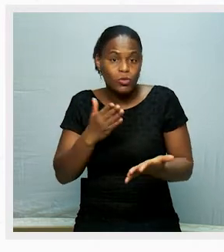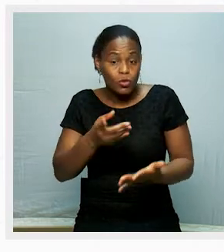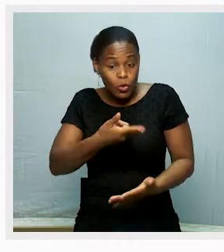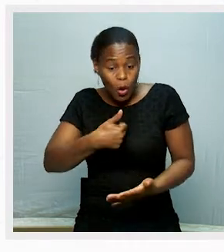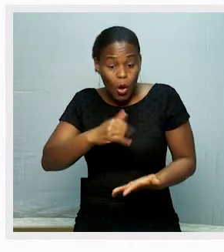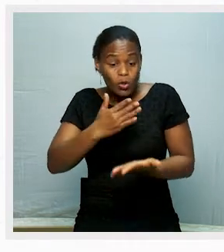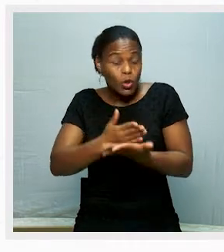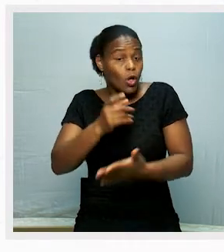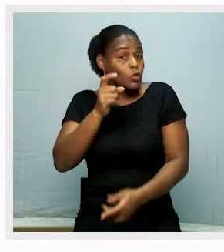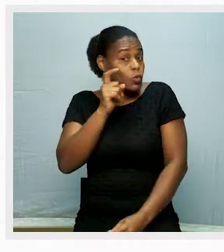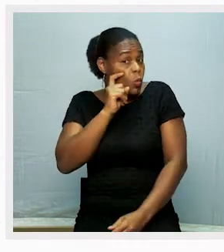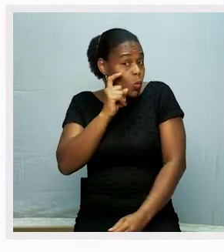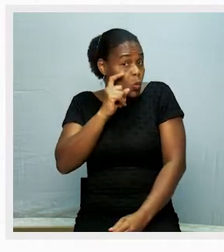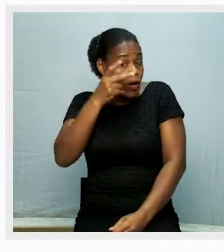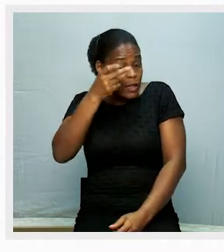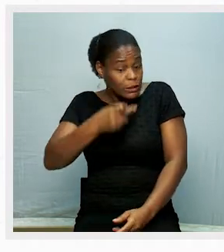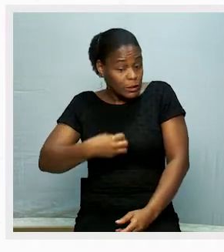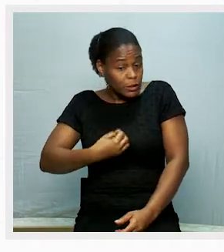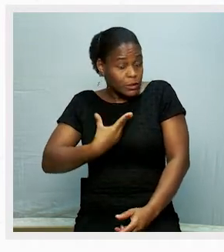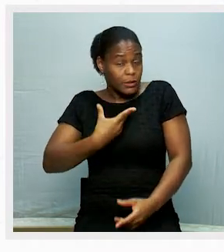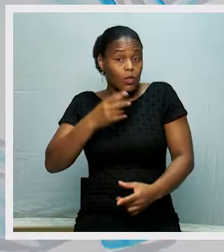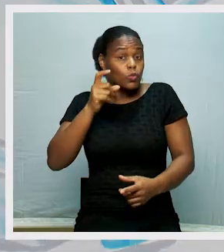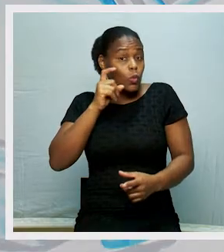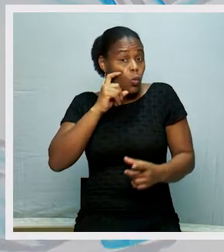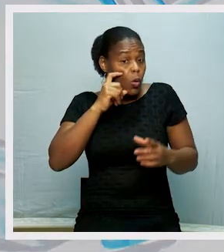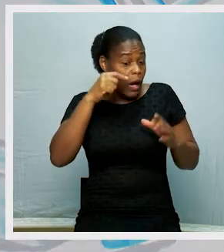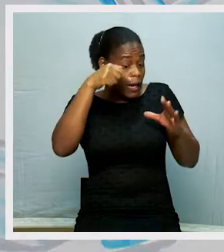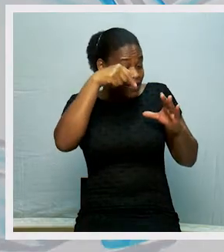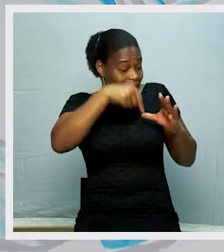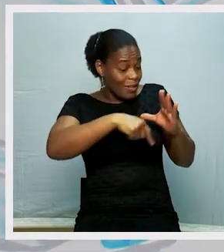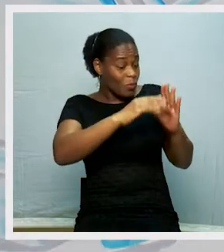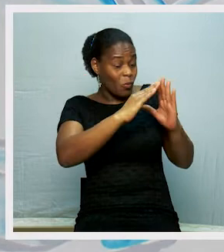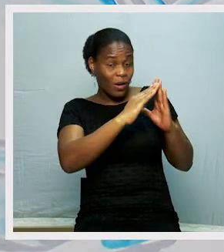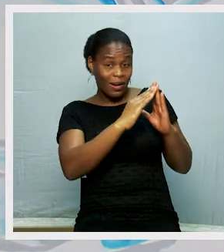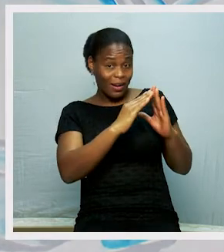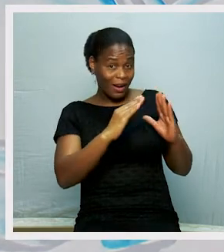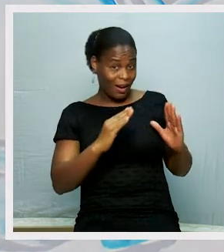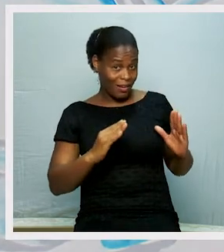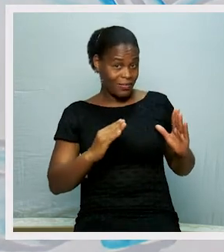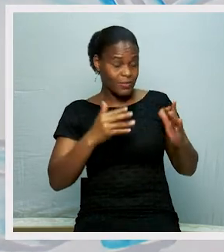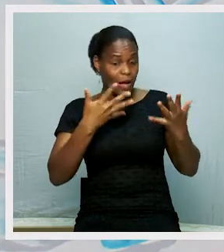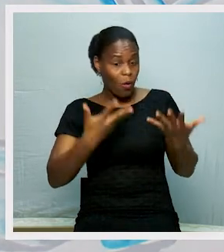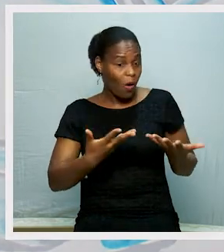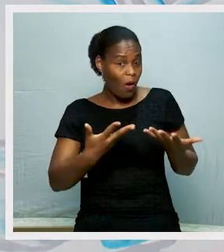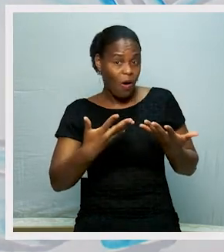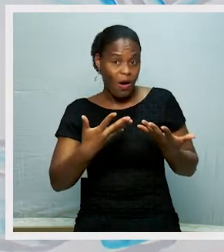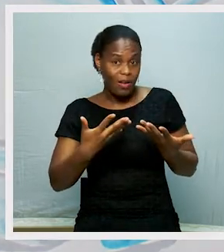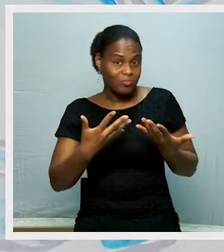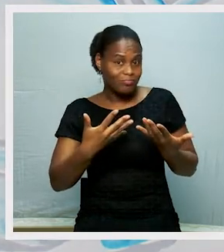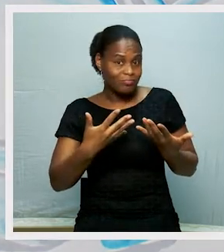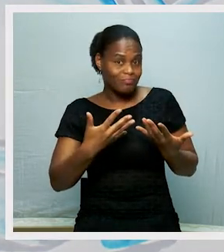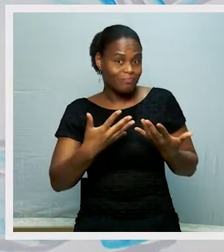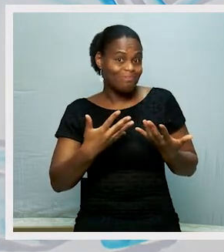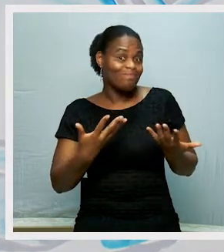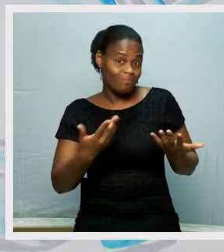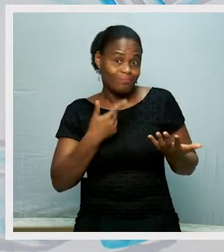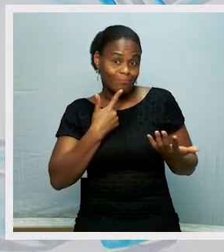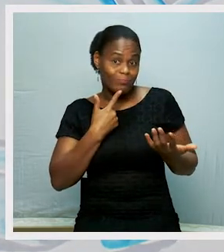só sentimos-nos seguros dentro da nossa própria casa. Por isso é que a mãe